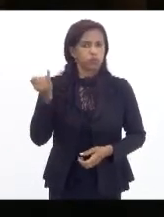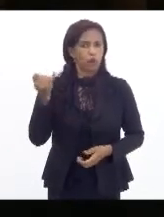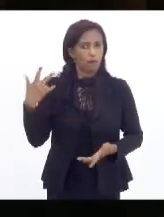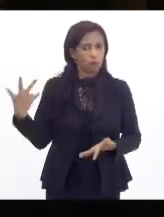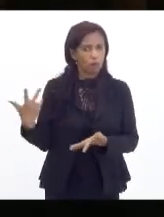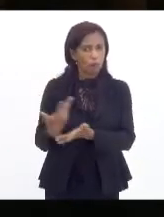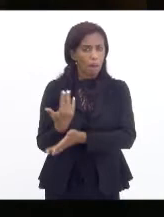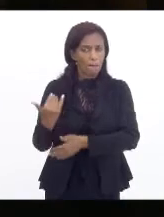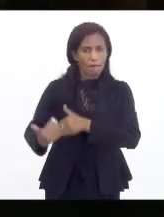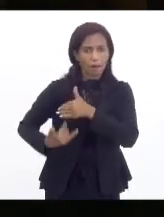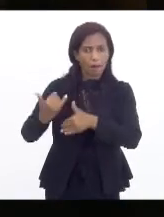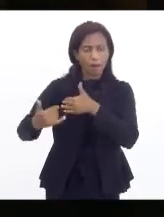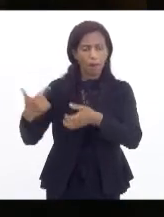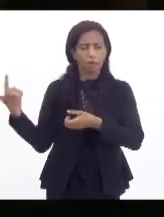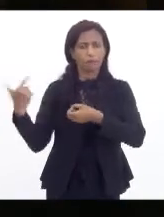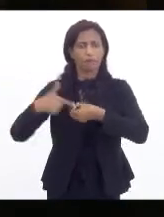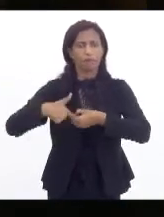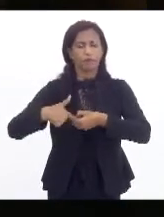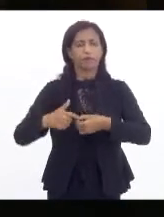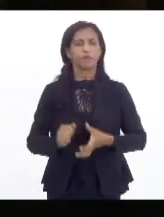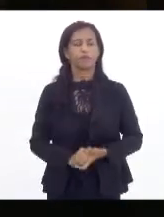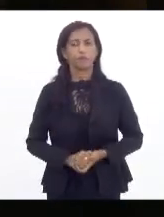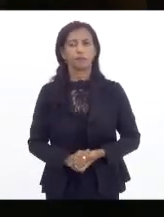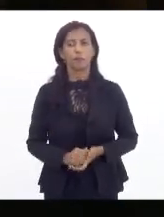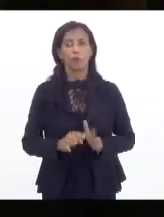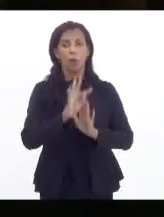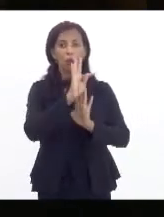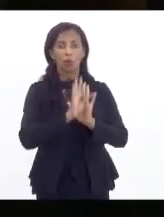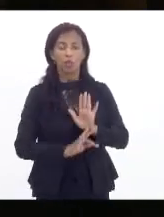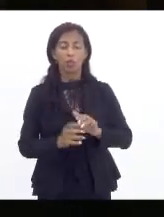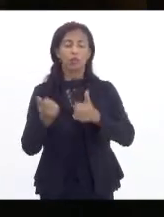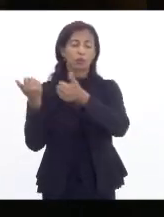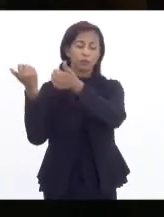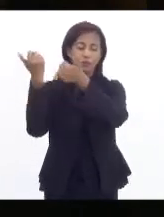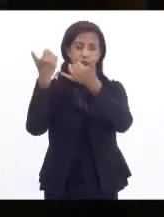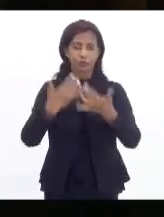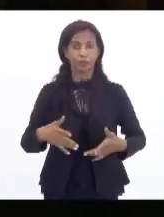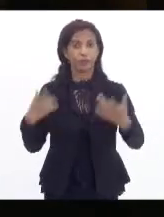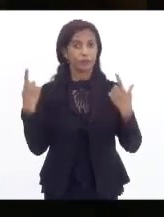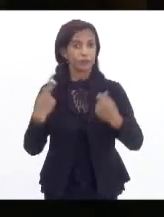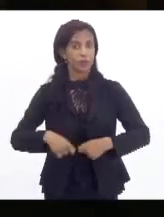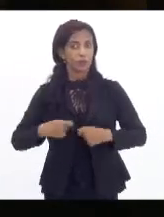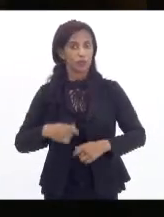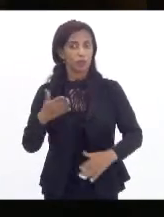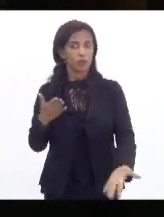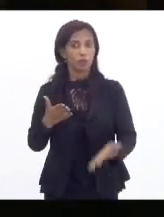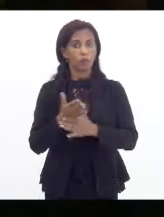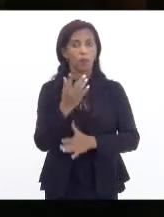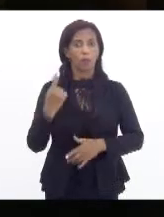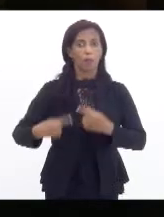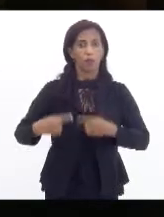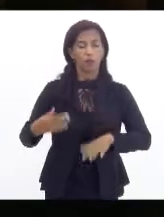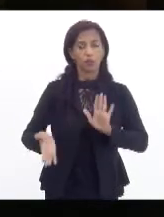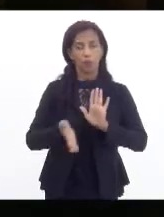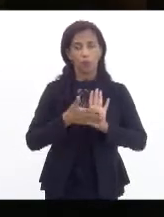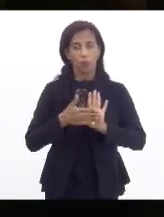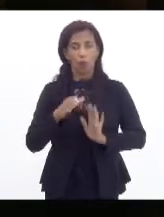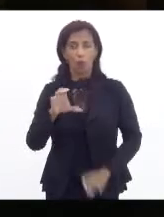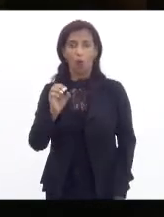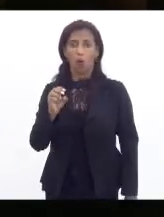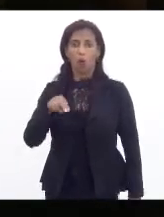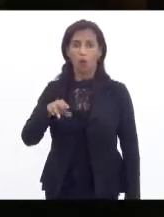abusivo da gasolina. O texto também deixa expresso a necessidade de aprovação da política proposta pela